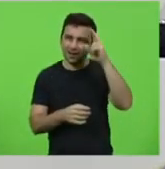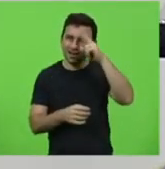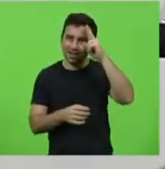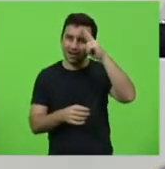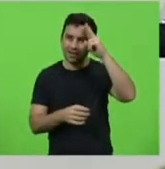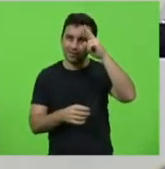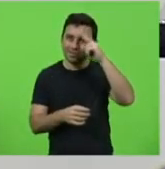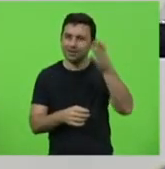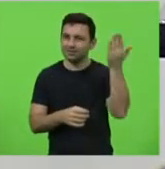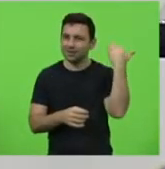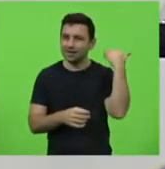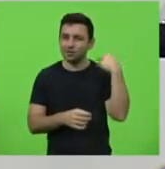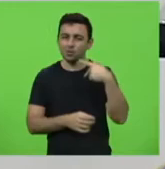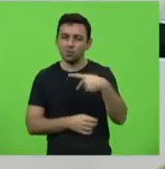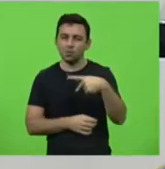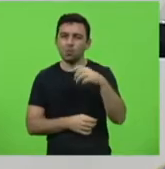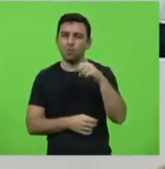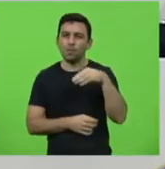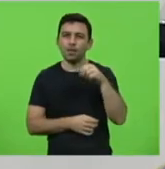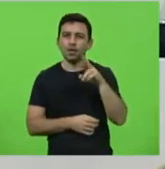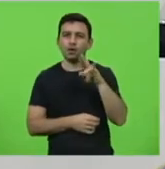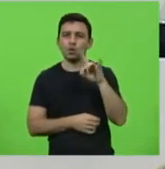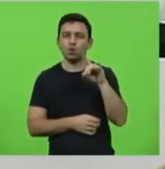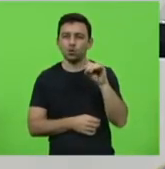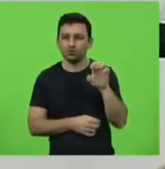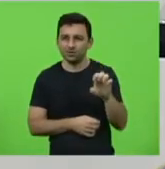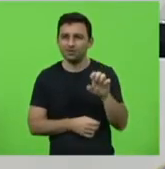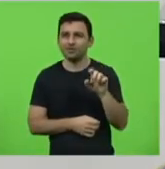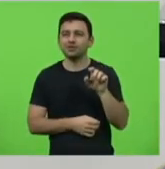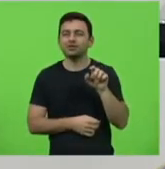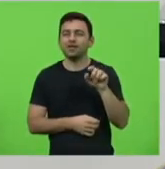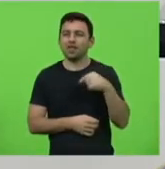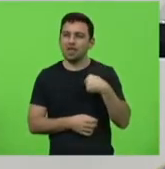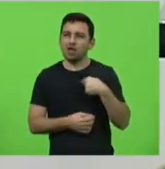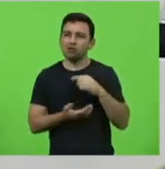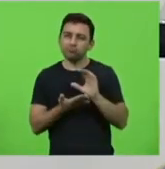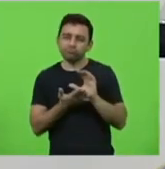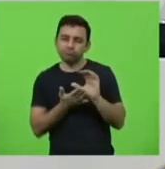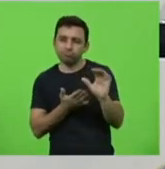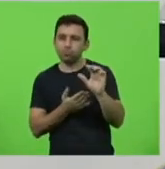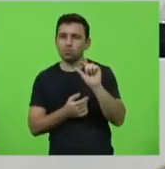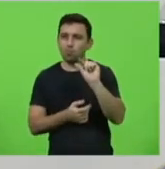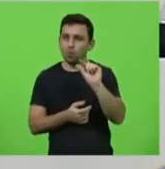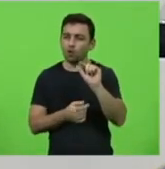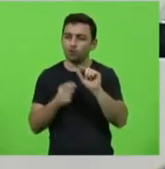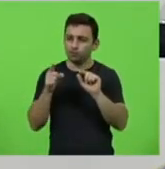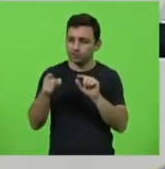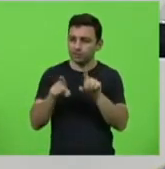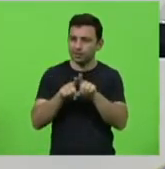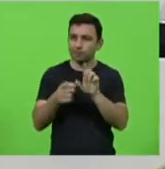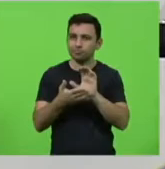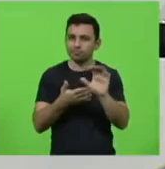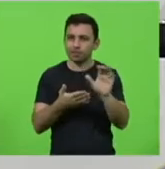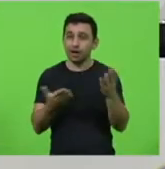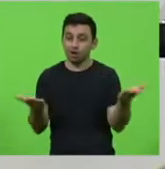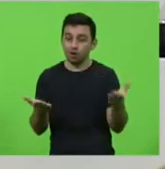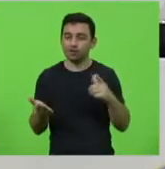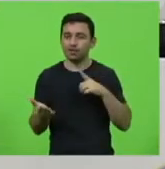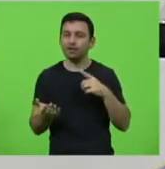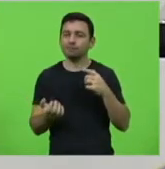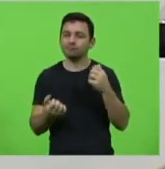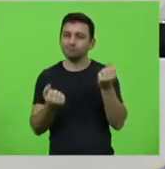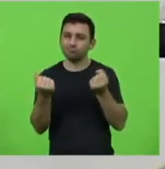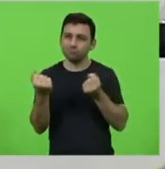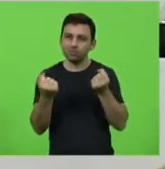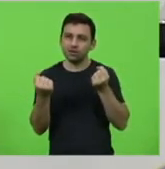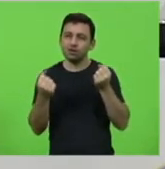lembra, Vossa Excelência destinou um pouco de emenda, eu destinei um pouco também, e está lá uma viatura nova, o Bombeiro Voluntário de Pomerode, assim como